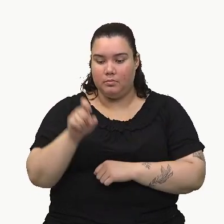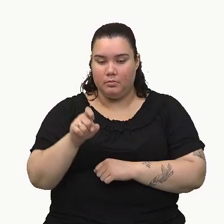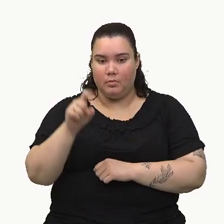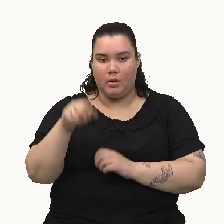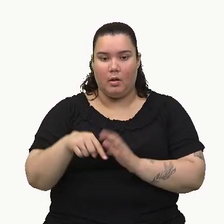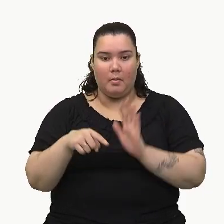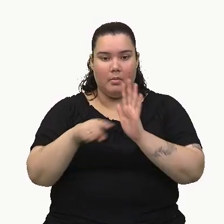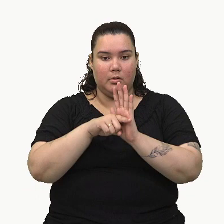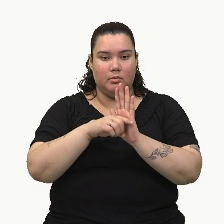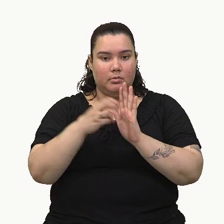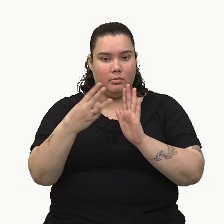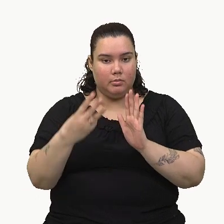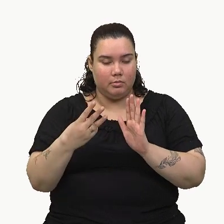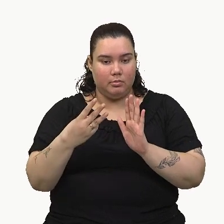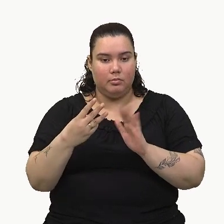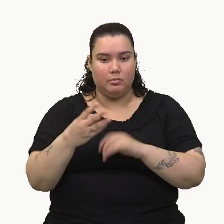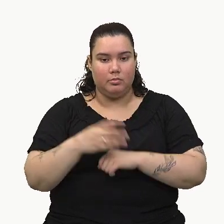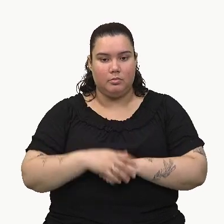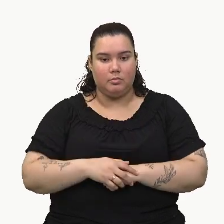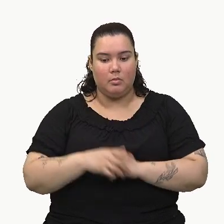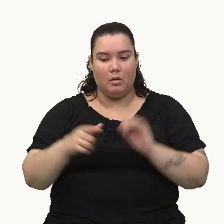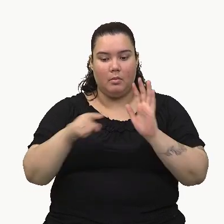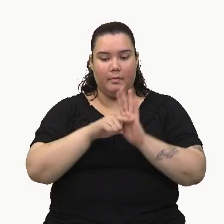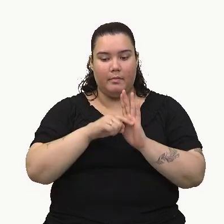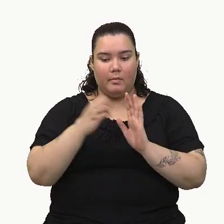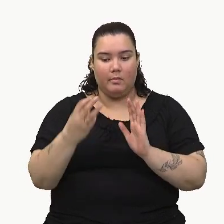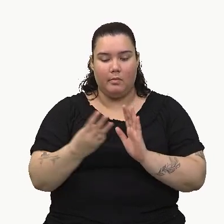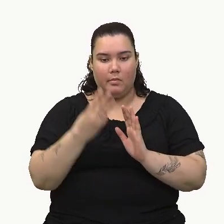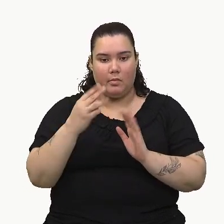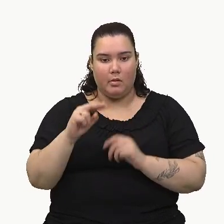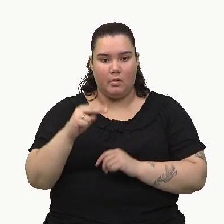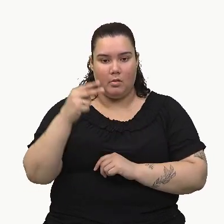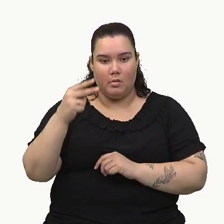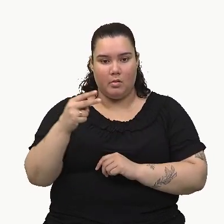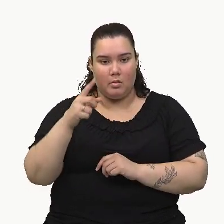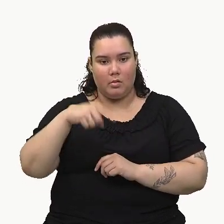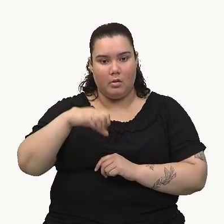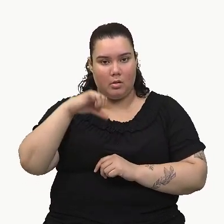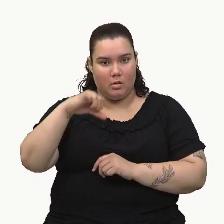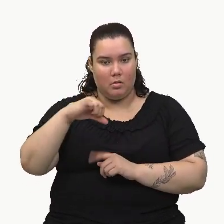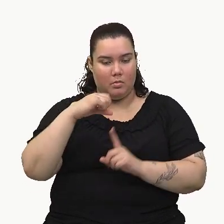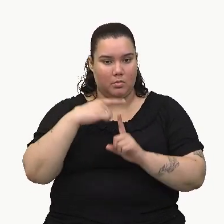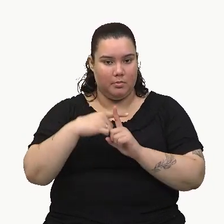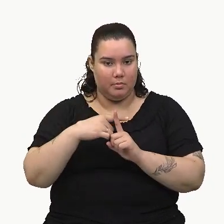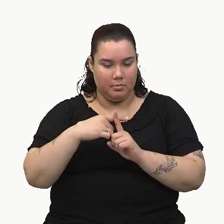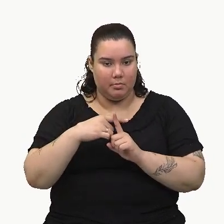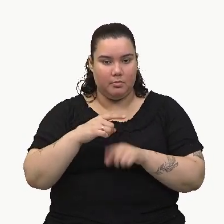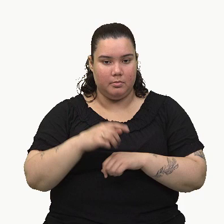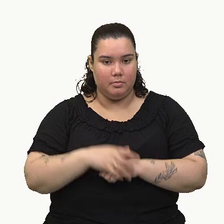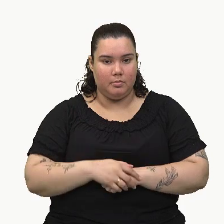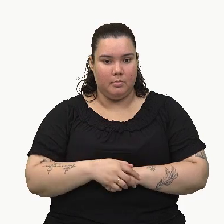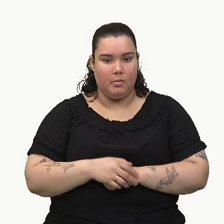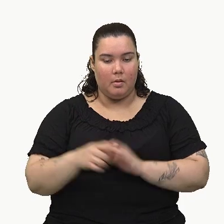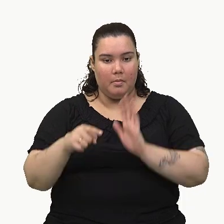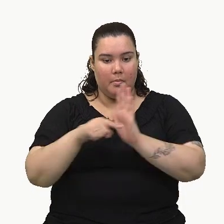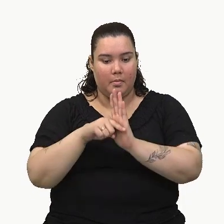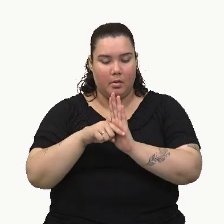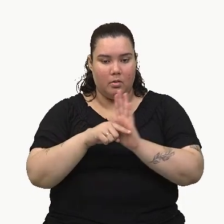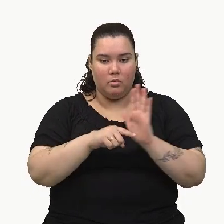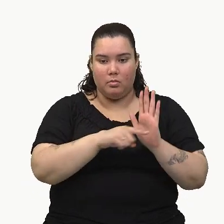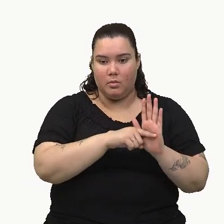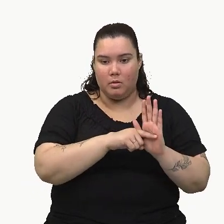menos 3. Menos 3 ao quadrado é 9 positivo. Menos com menos é